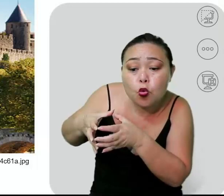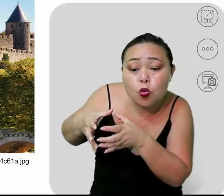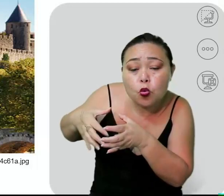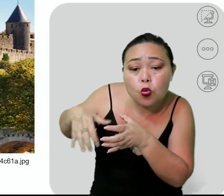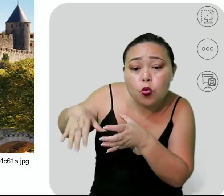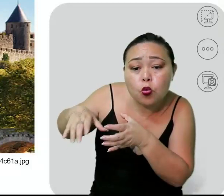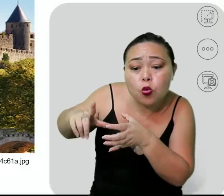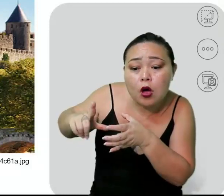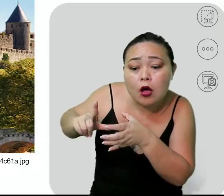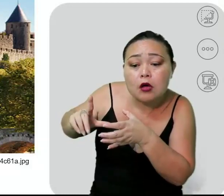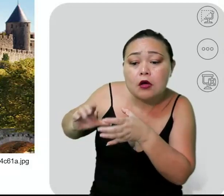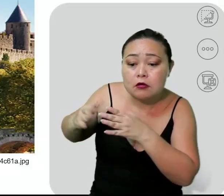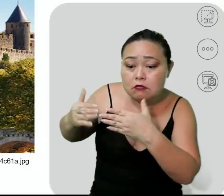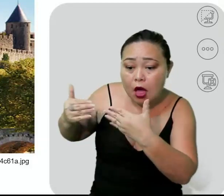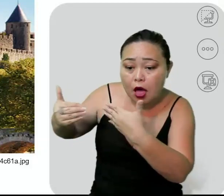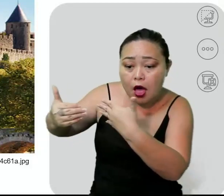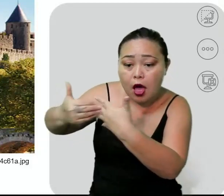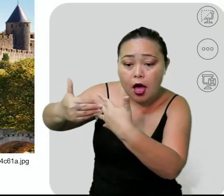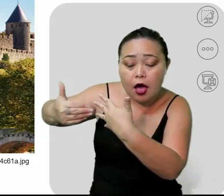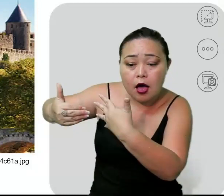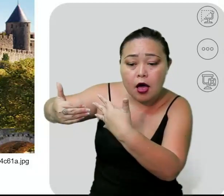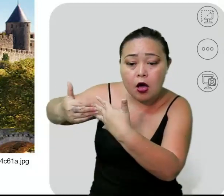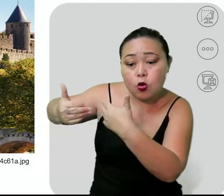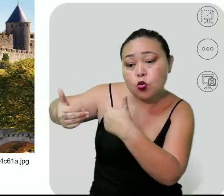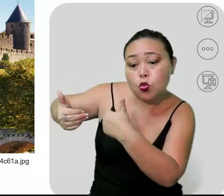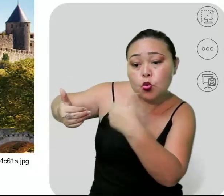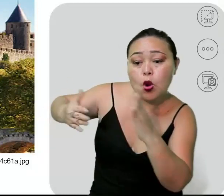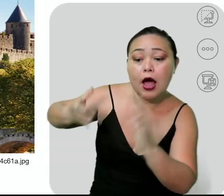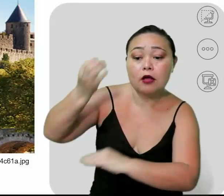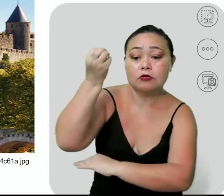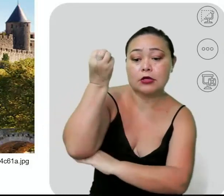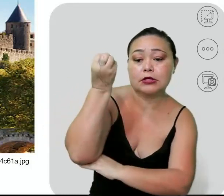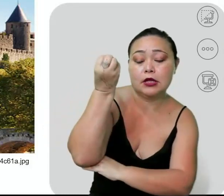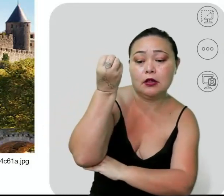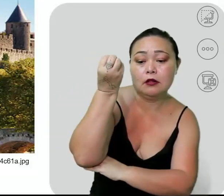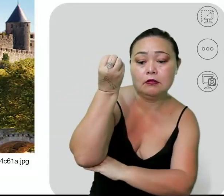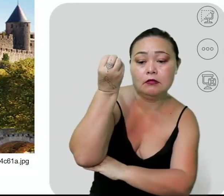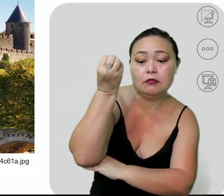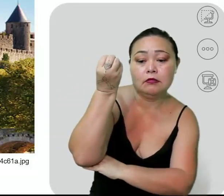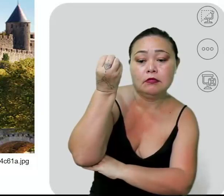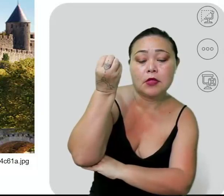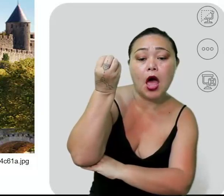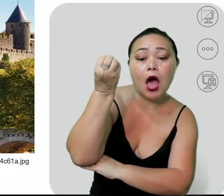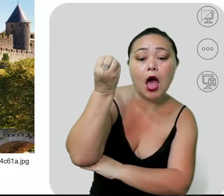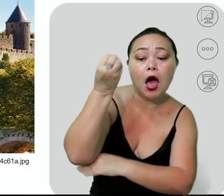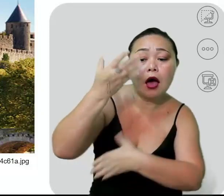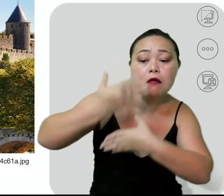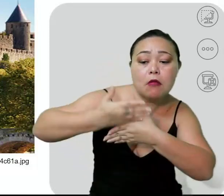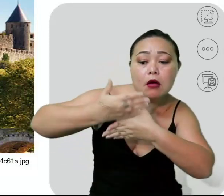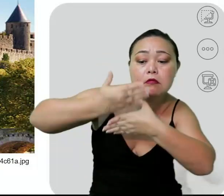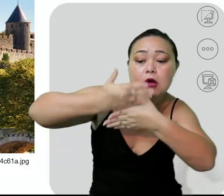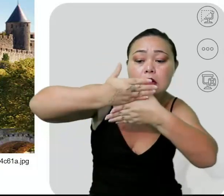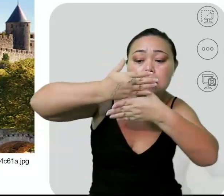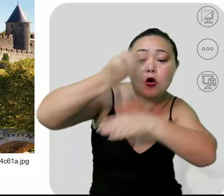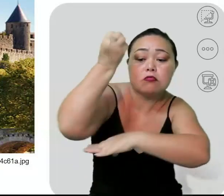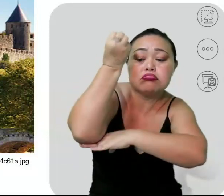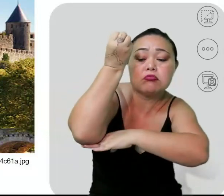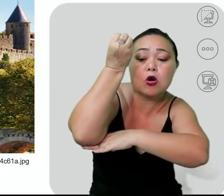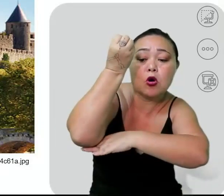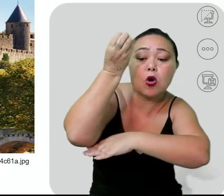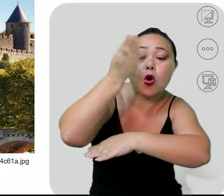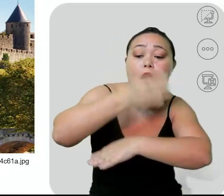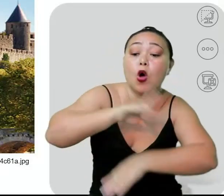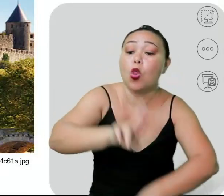armarem suas barracas do lado dos castelos, essas paredes dos castelos eram chamadas